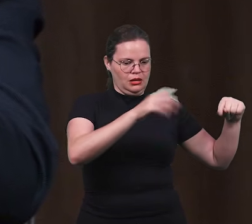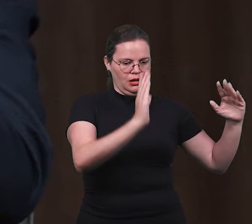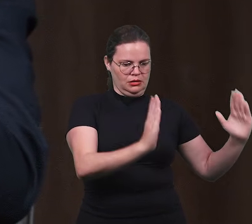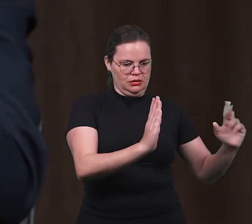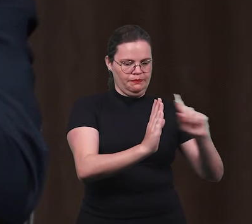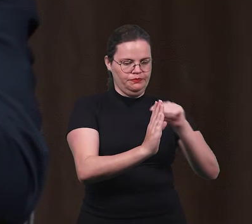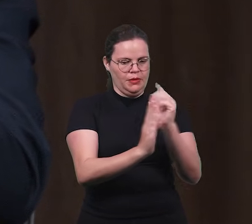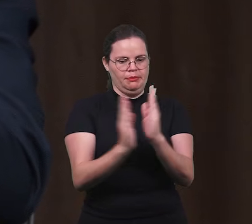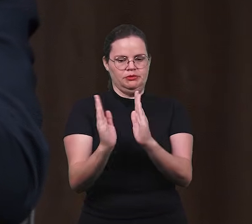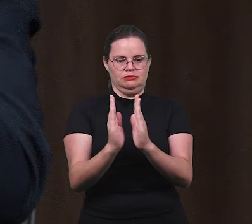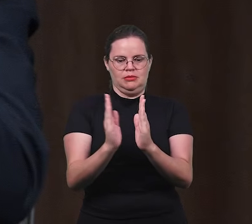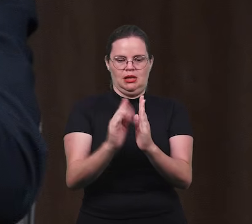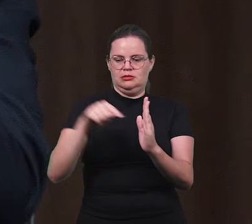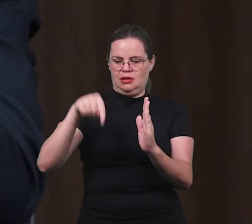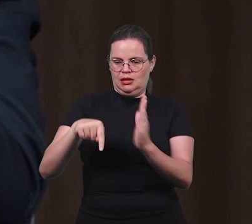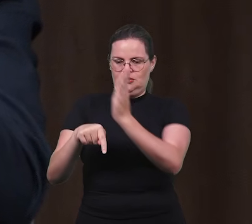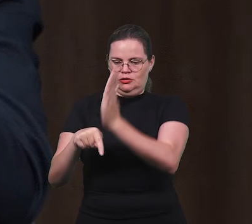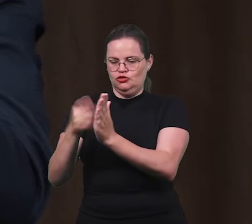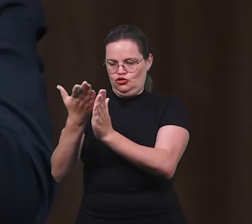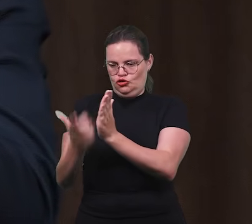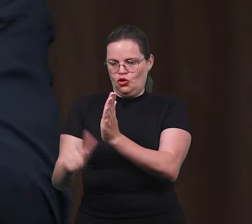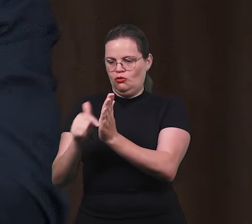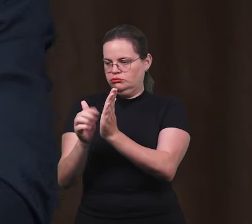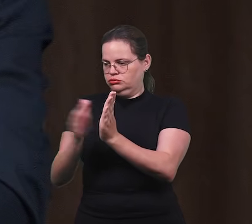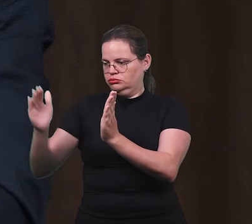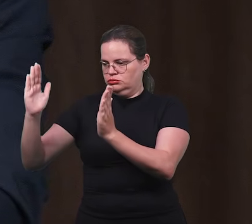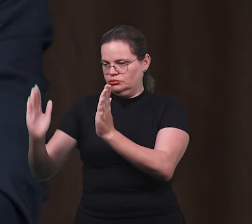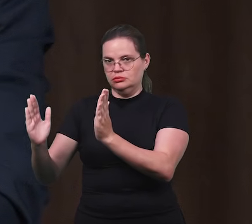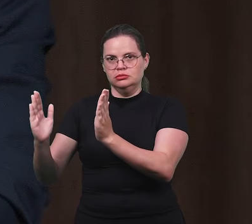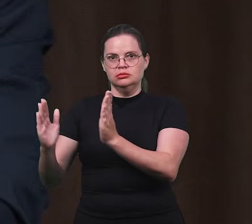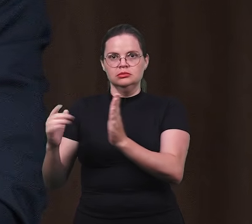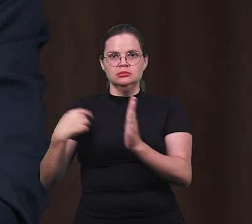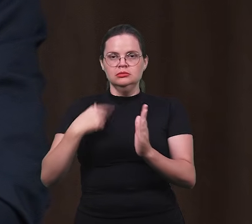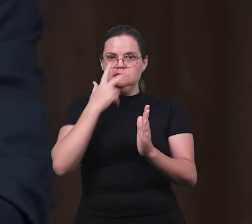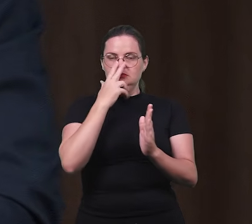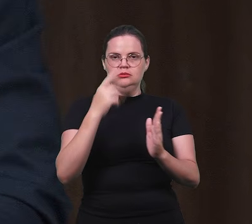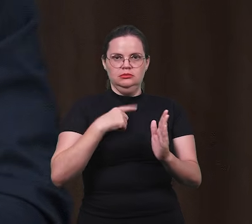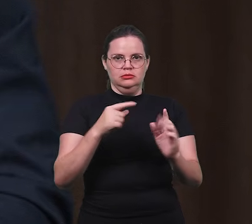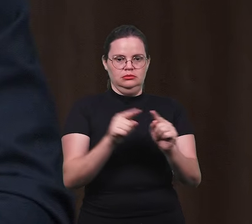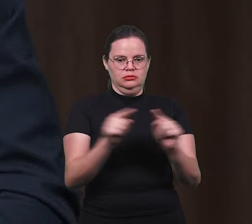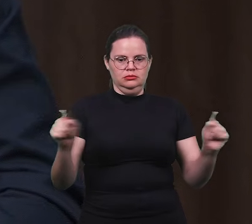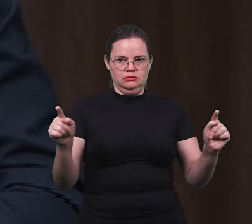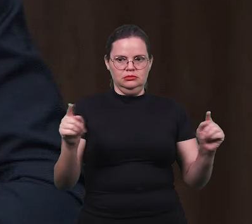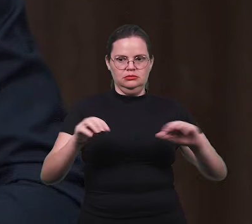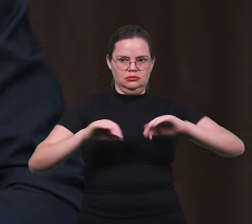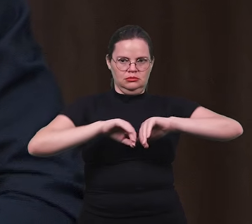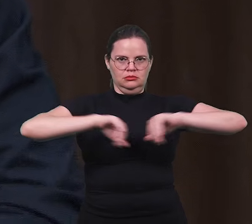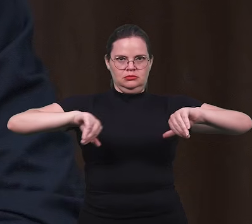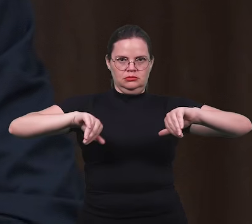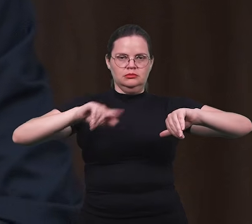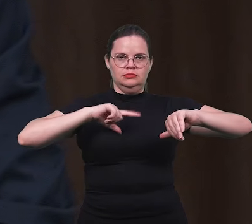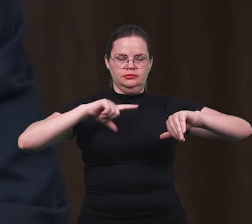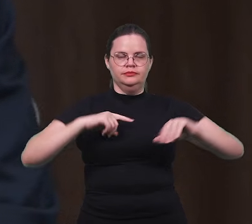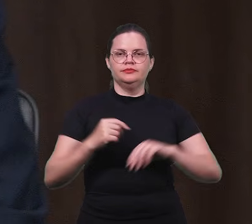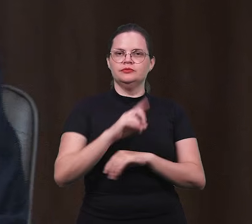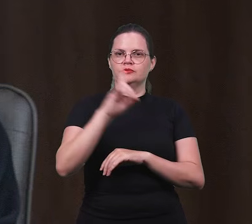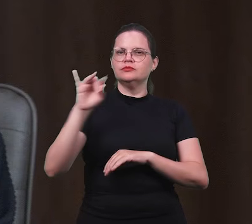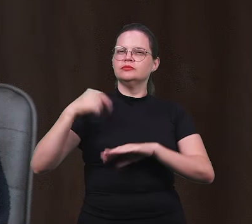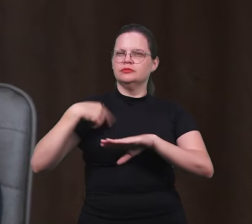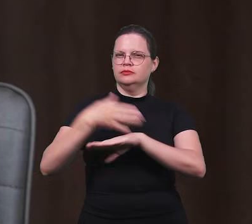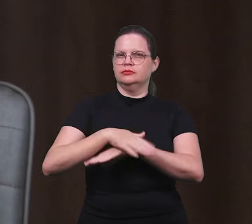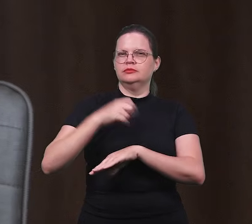observa que geralmente é quase sempre a mesma distância. Uma vez eu estava numa vinha e eu